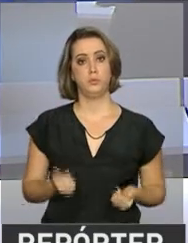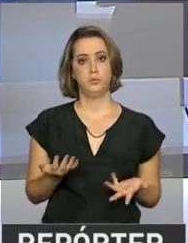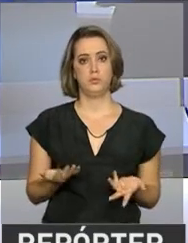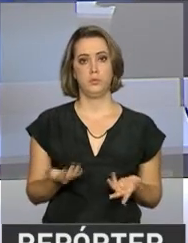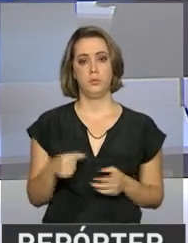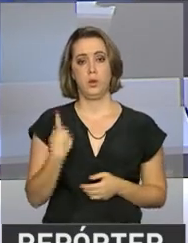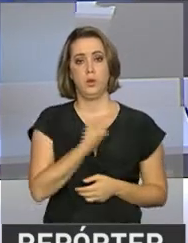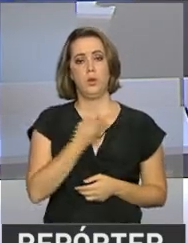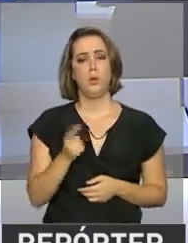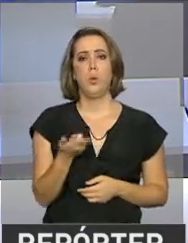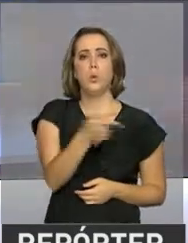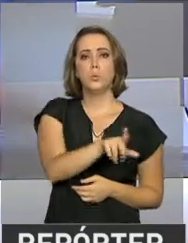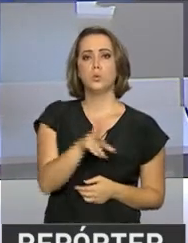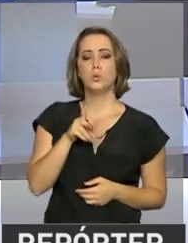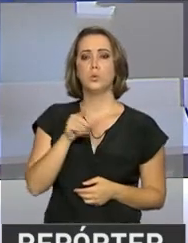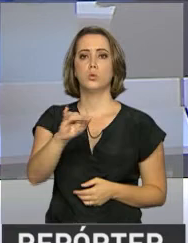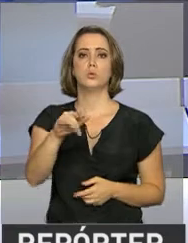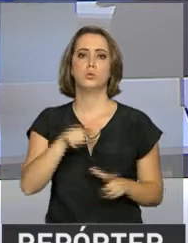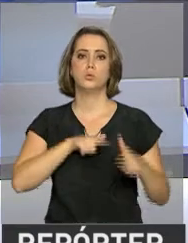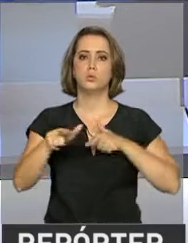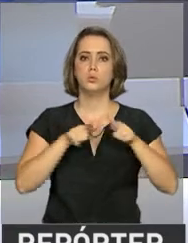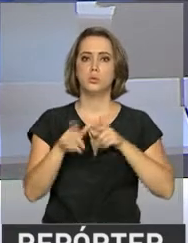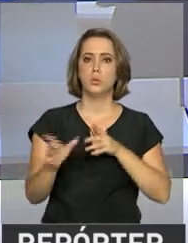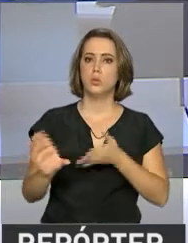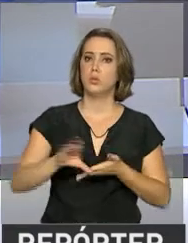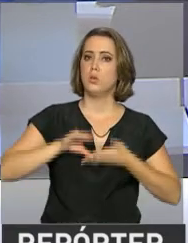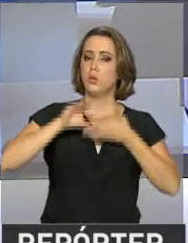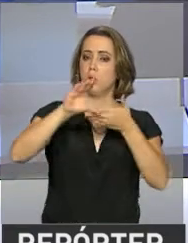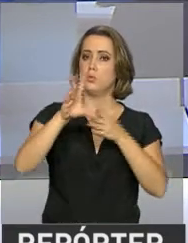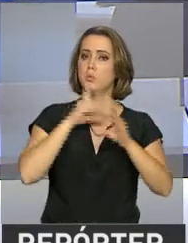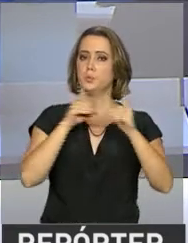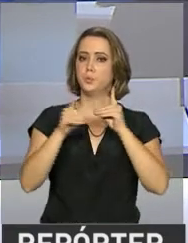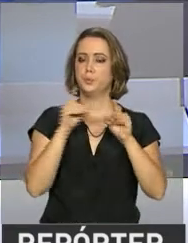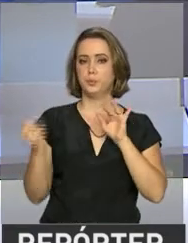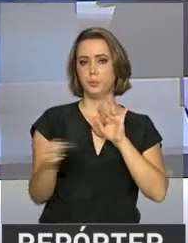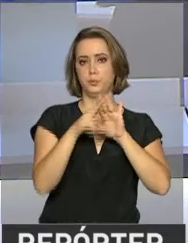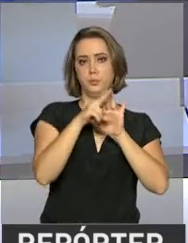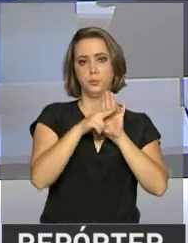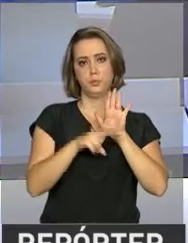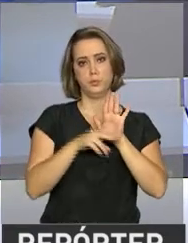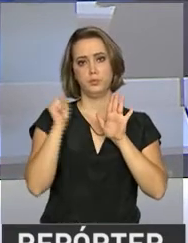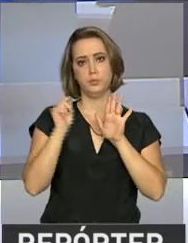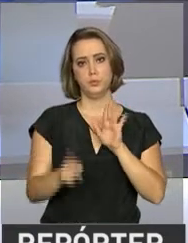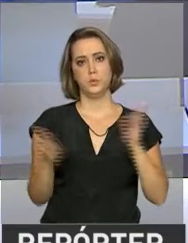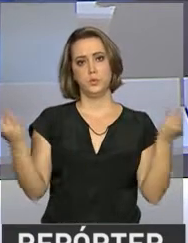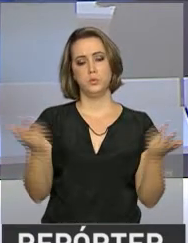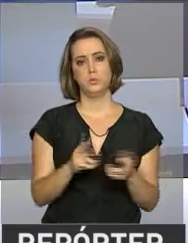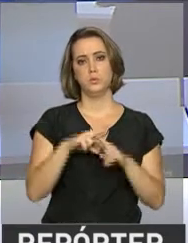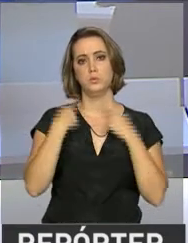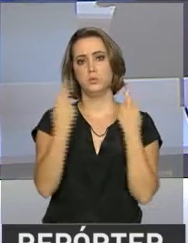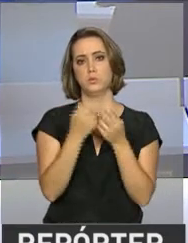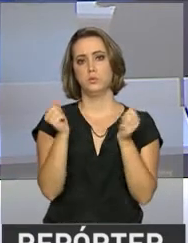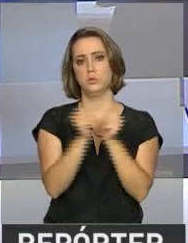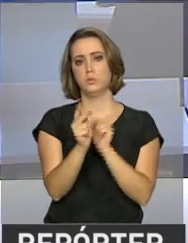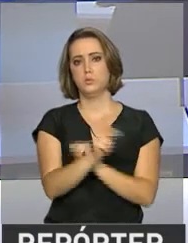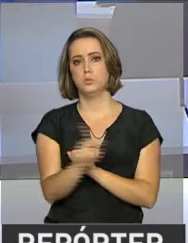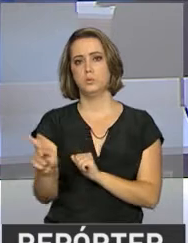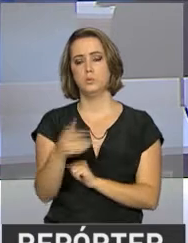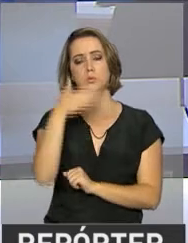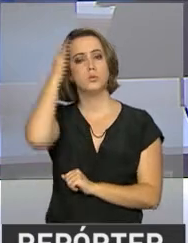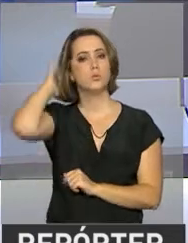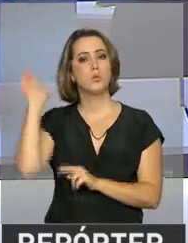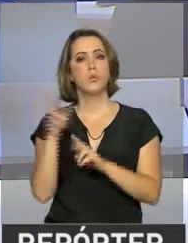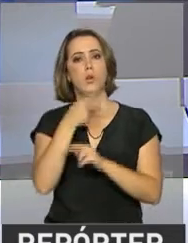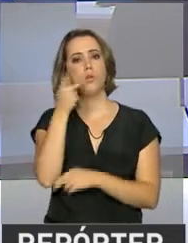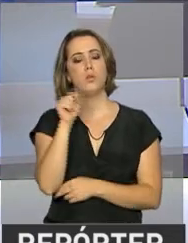um dia de trabalho na comissão que discute a reforma da previdência hoje os parlamentares se reuniram com o presidente michel temer que